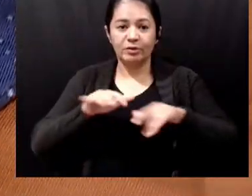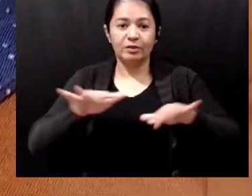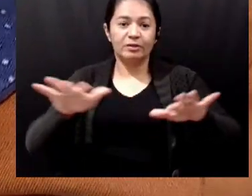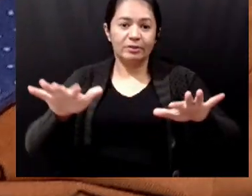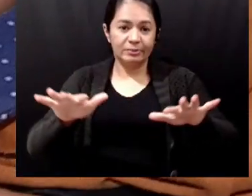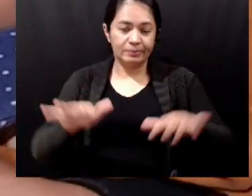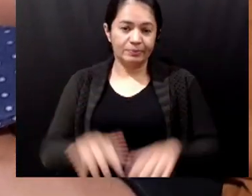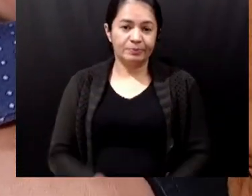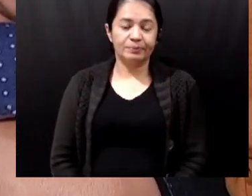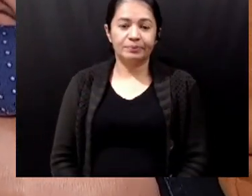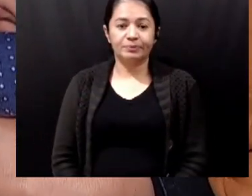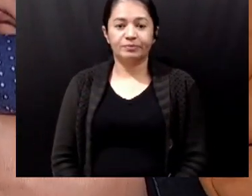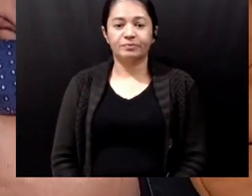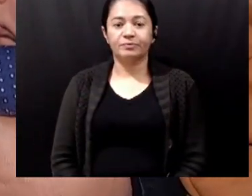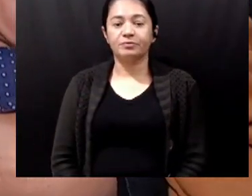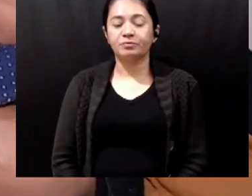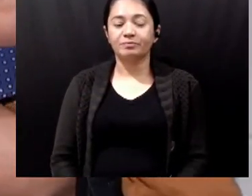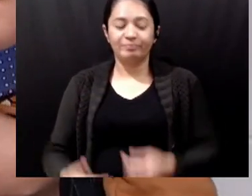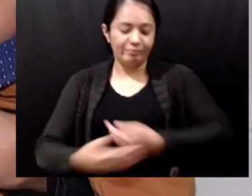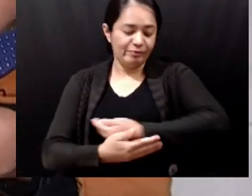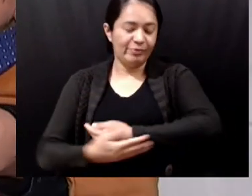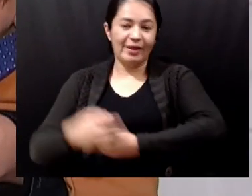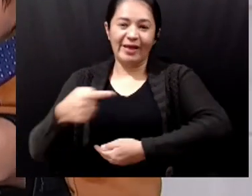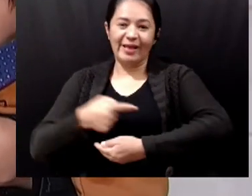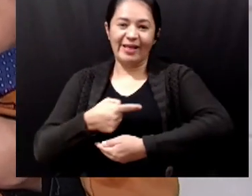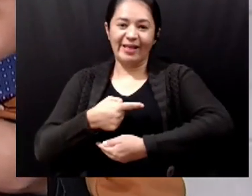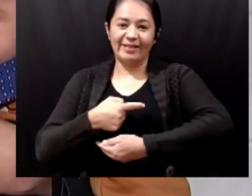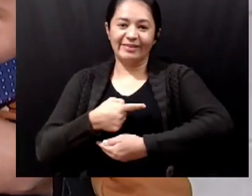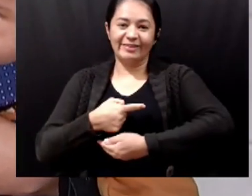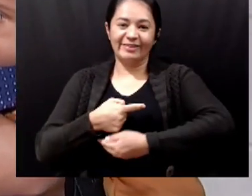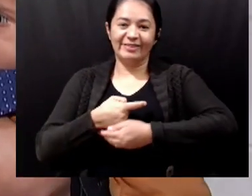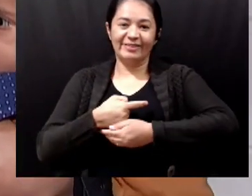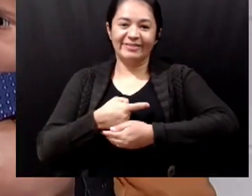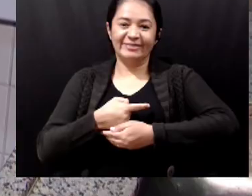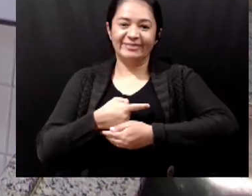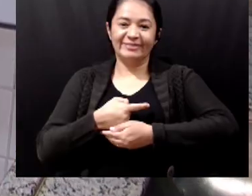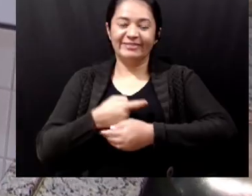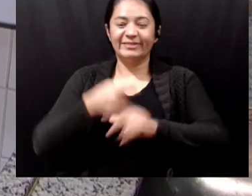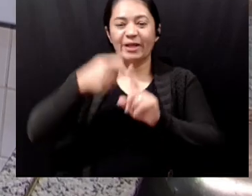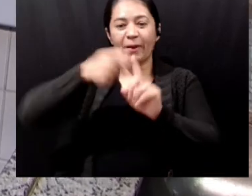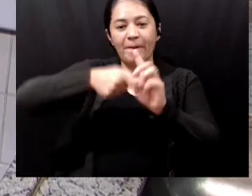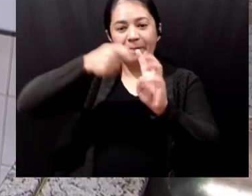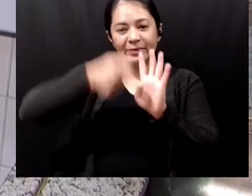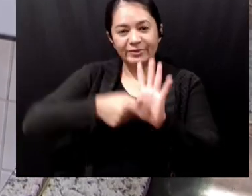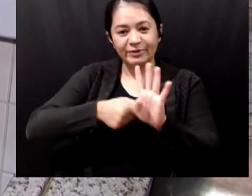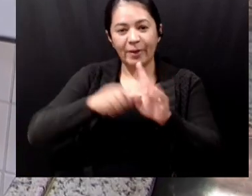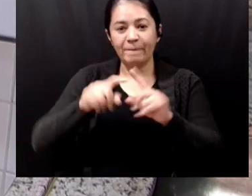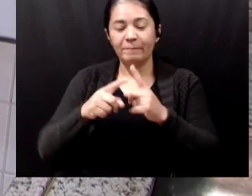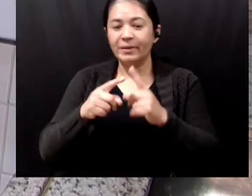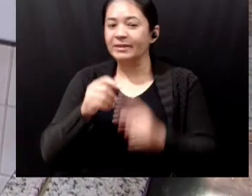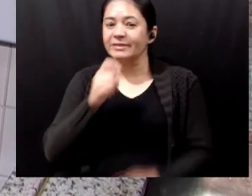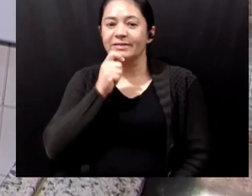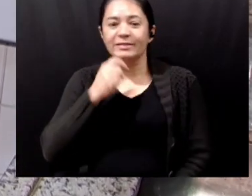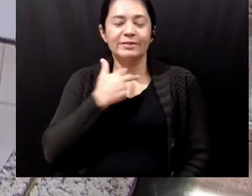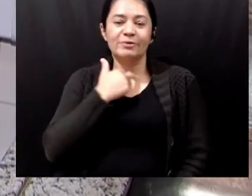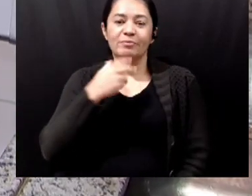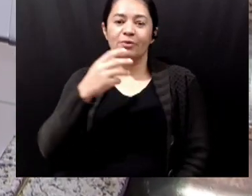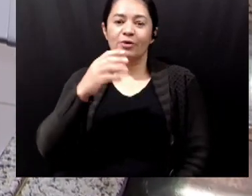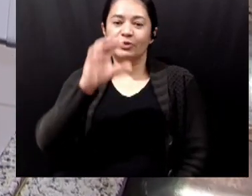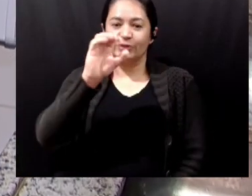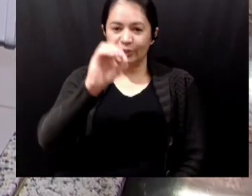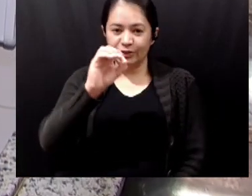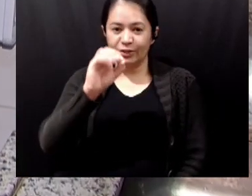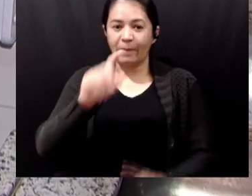O Henrico só tem 4 meses e ainda não pode tomar a dose 0, mas os pais estão antenados